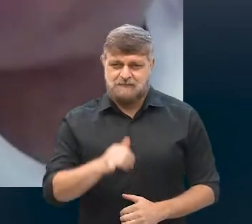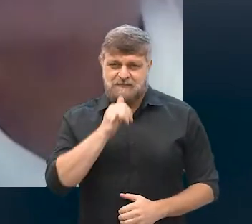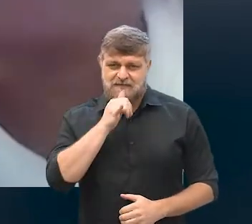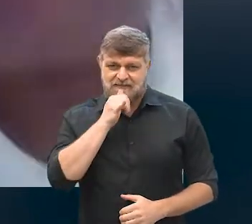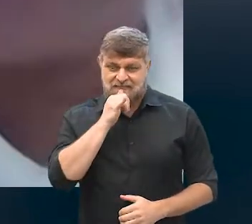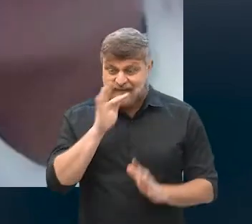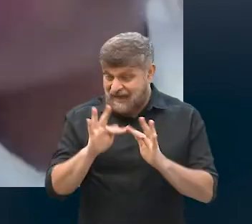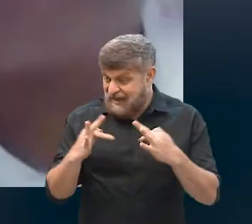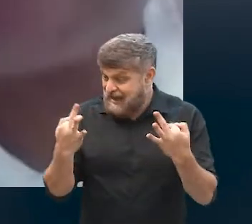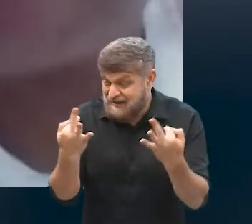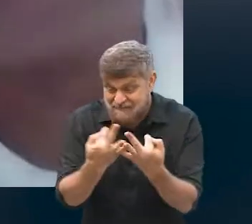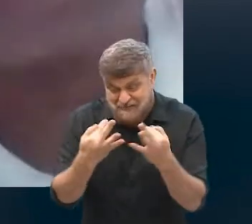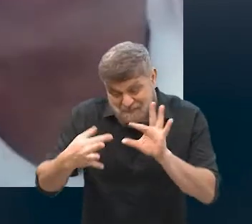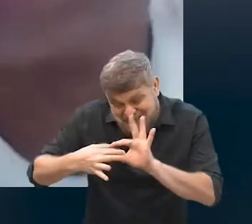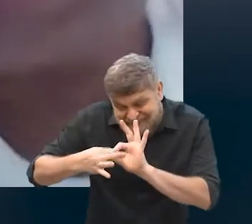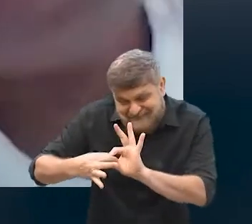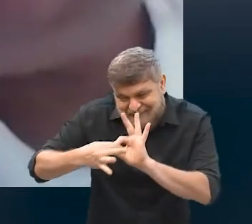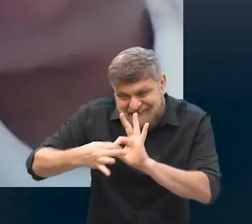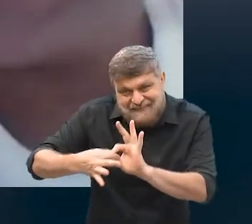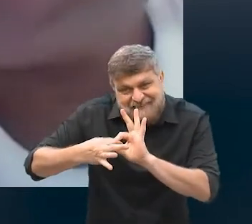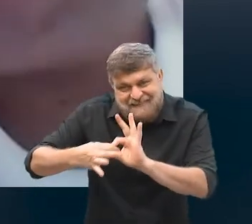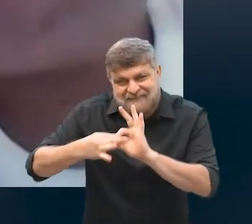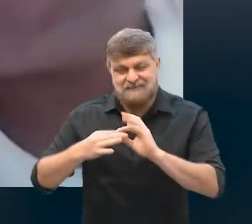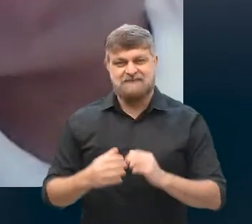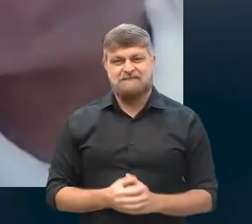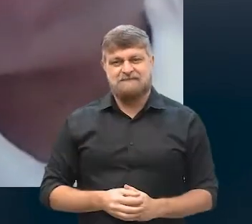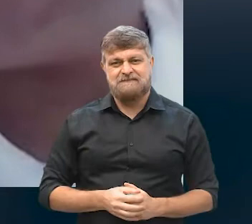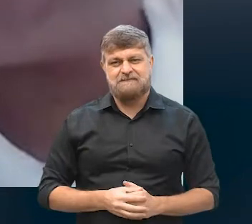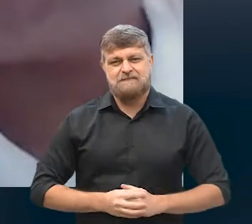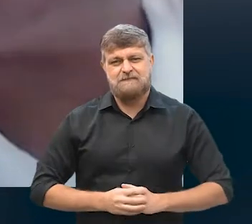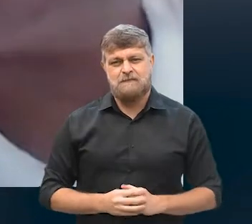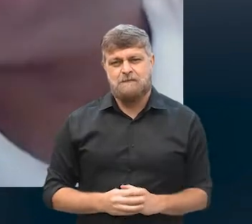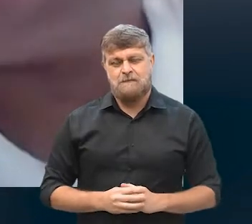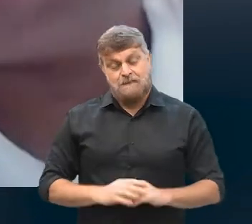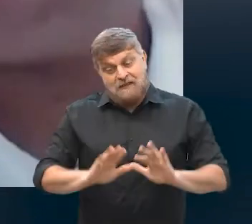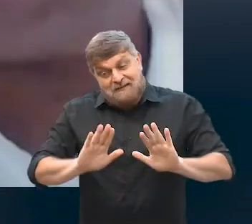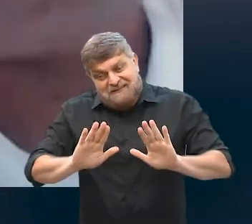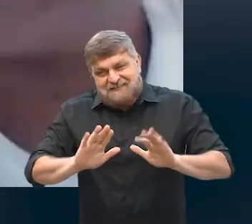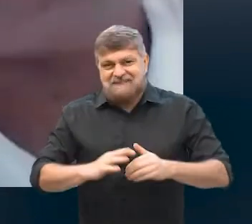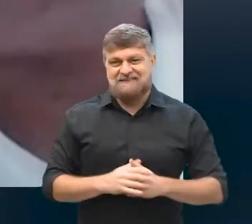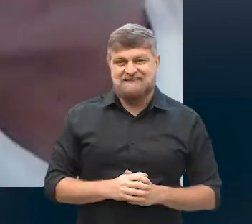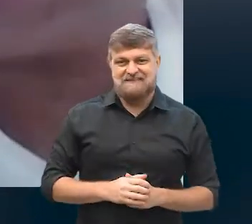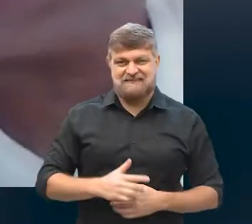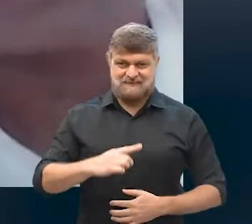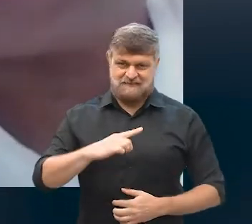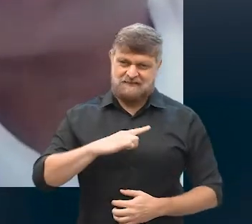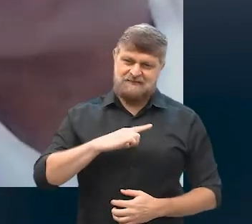Aquela coisa de família propriamente, né? Então,